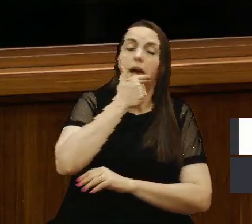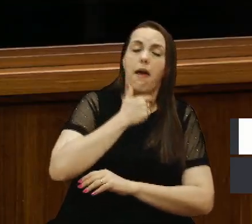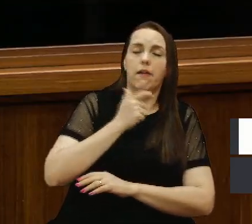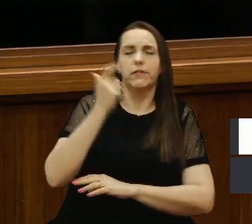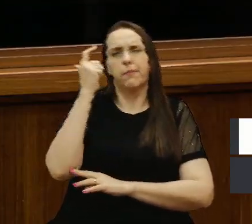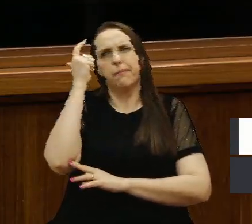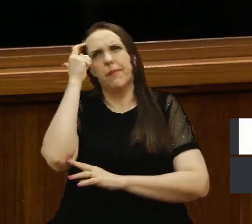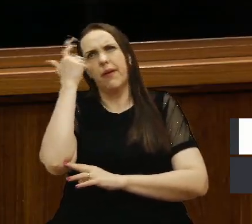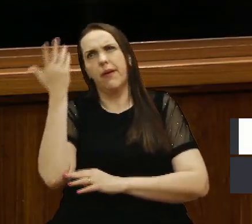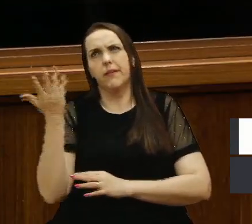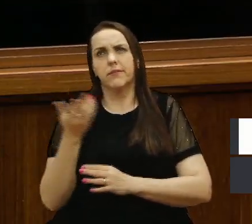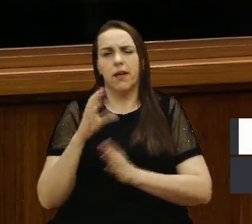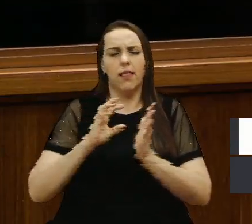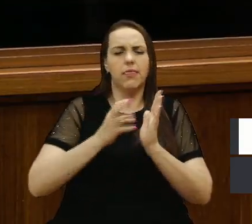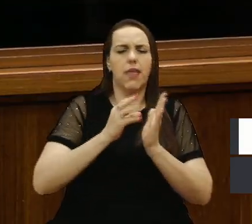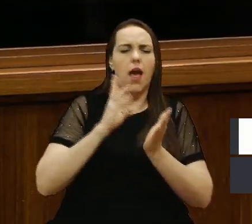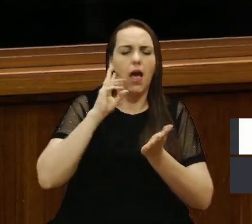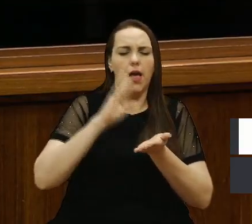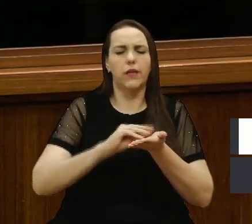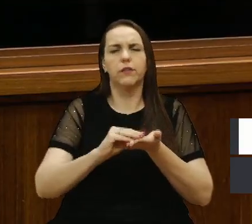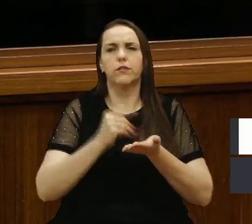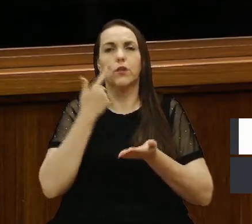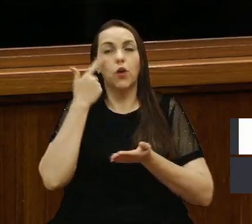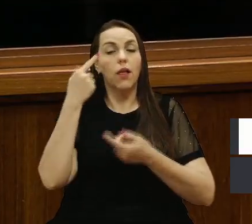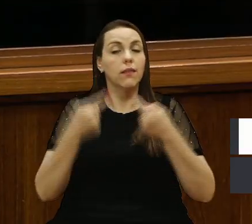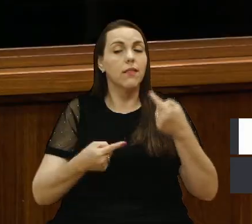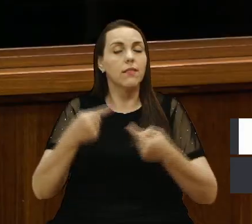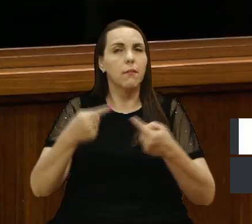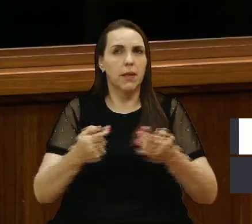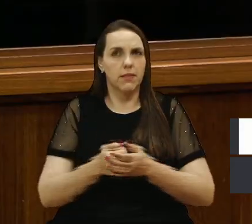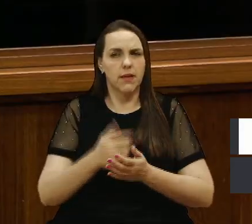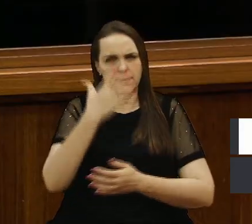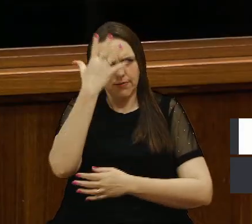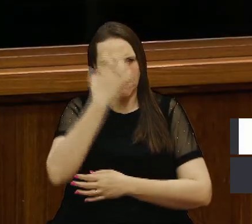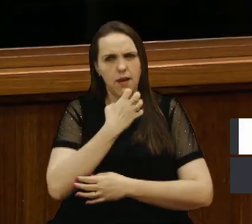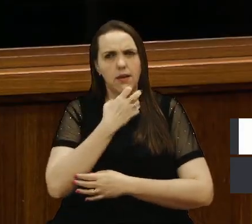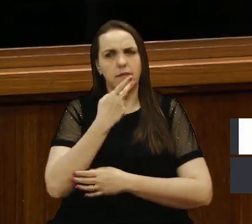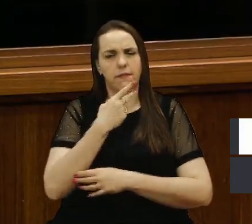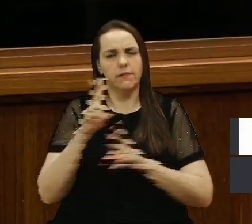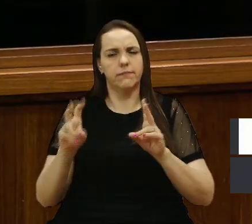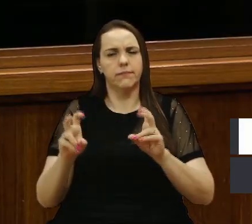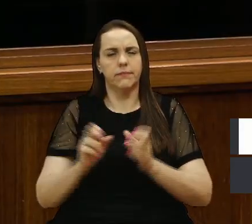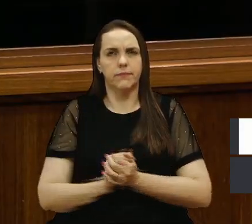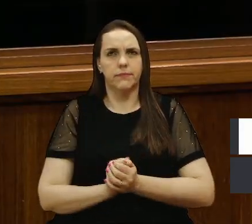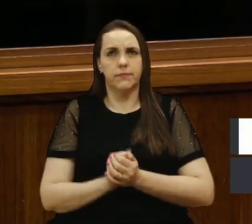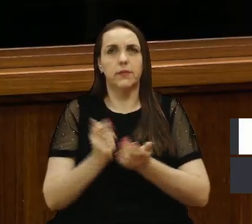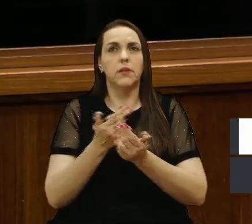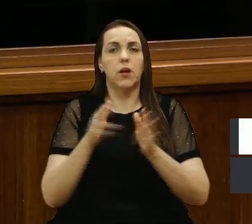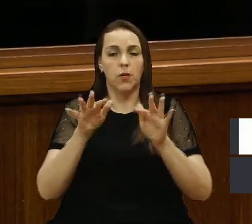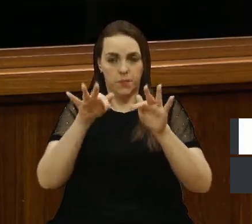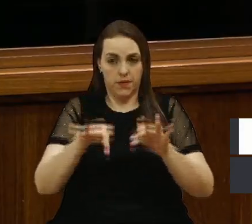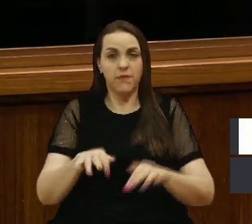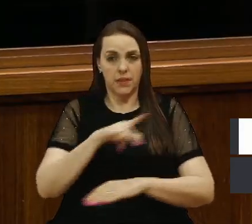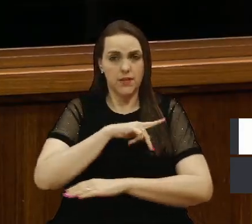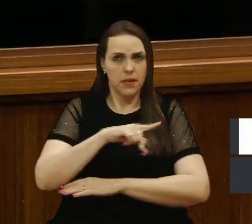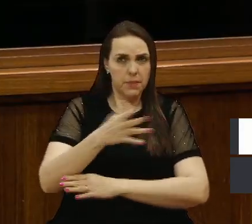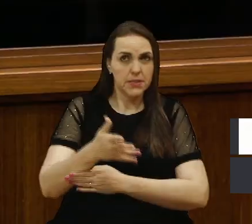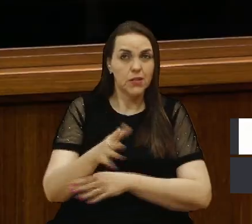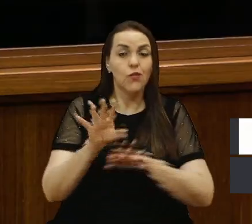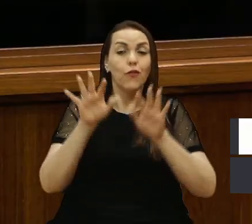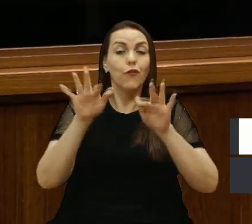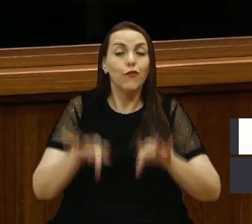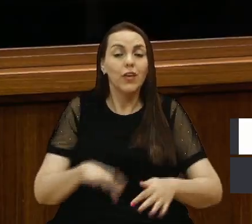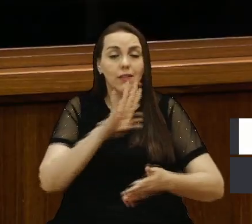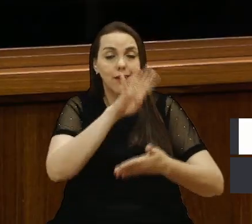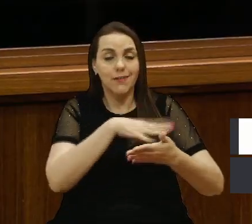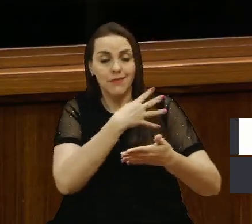pensa, olhar dados, quando a gente quer debater seriamente sobre alguma coisa. Então, para concluir, senhor presidente, o fim da